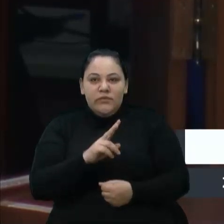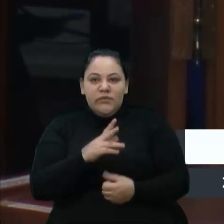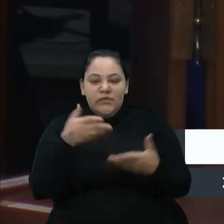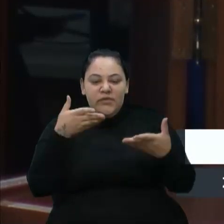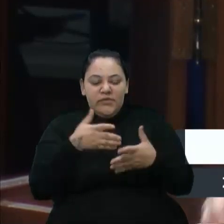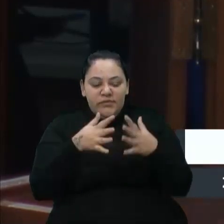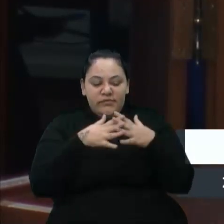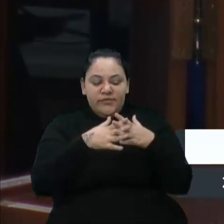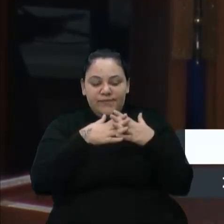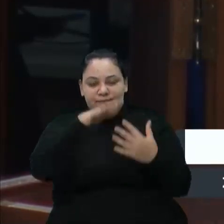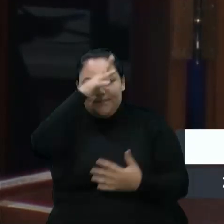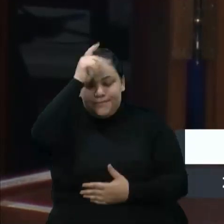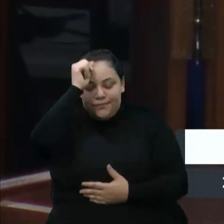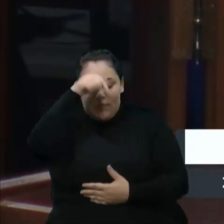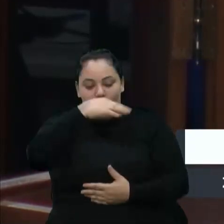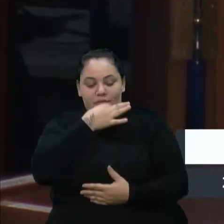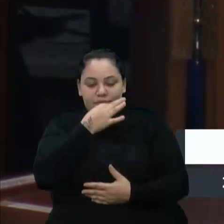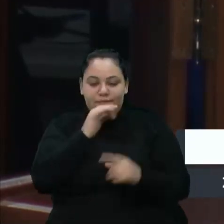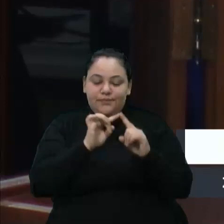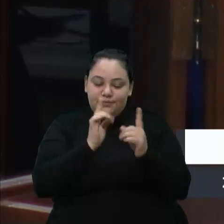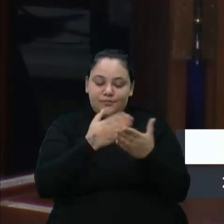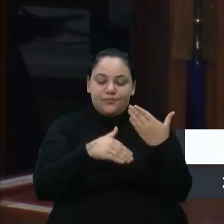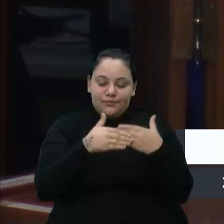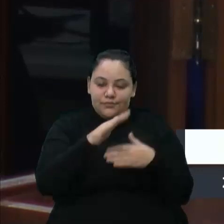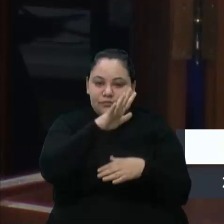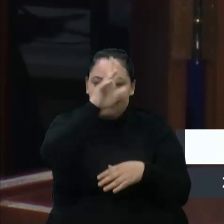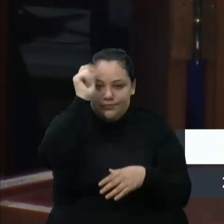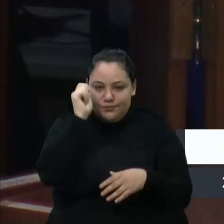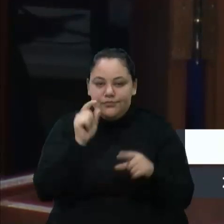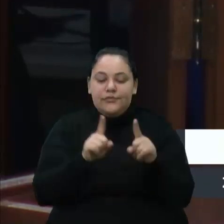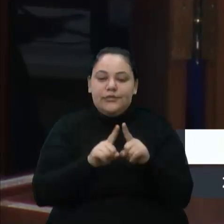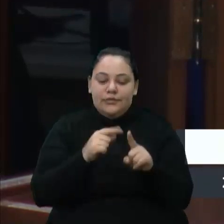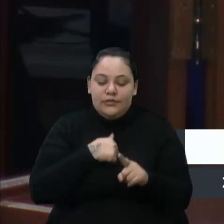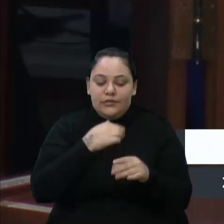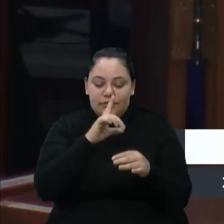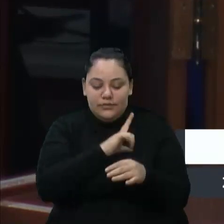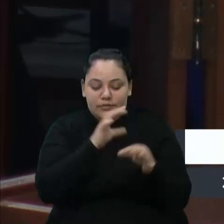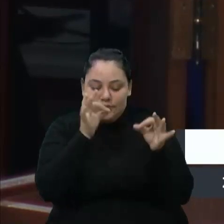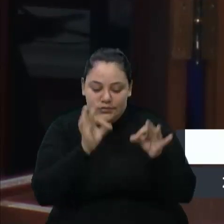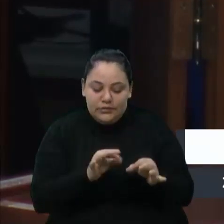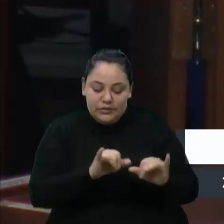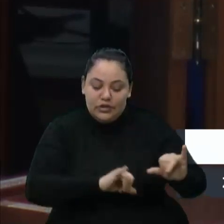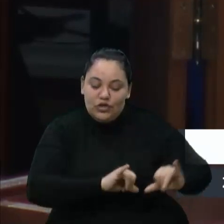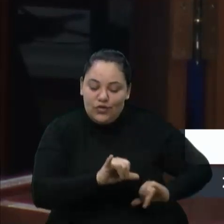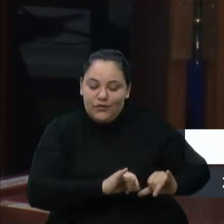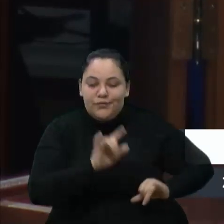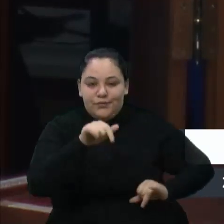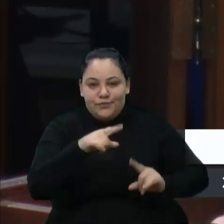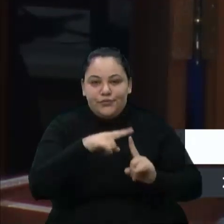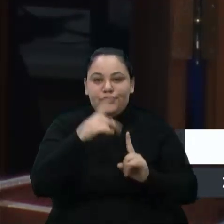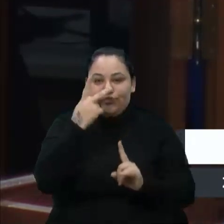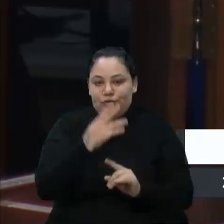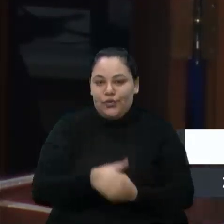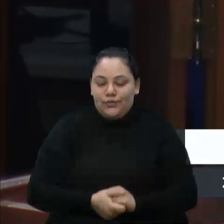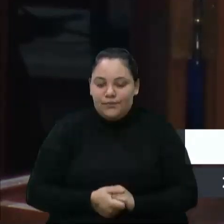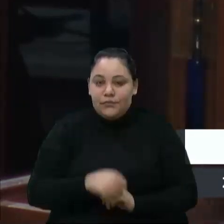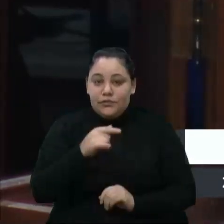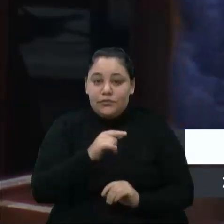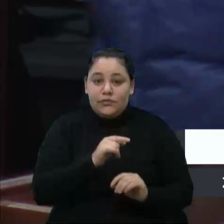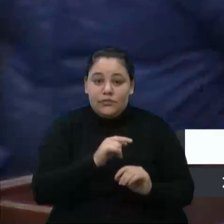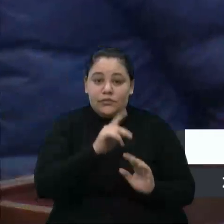município de Caxias do Sul, não só aqui, mas em todos os municípios que eu tenho certeza que sofrem com esse tipo de situação. Então, o projeto de